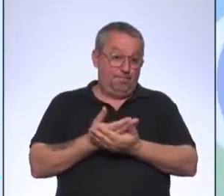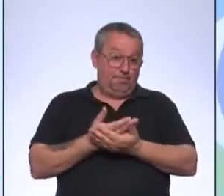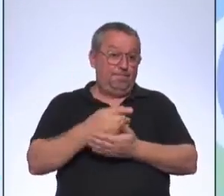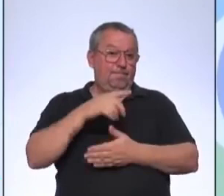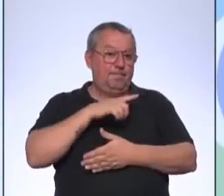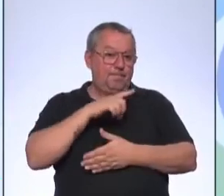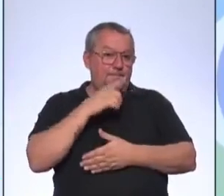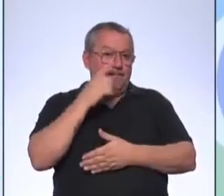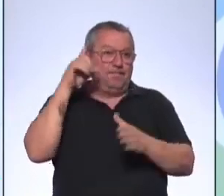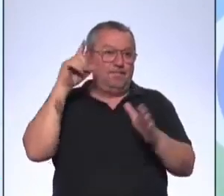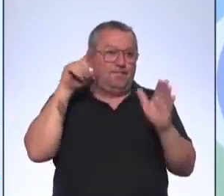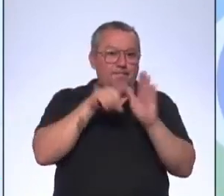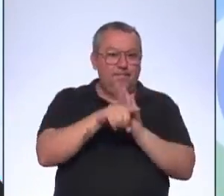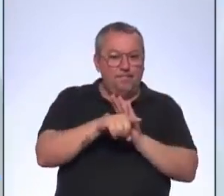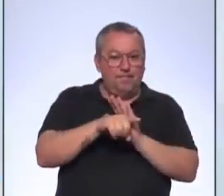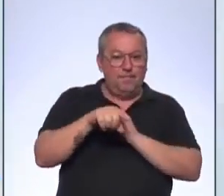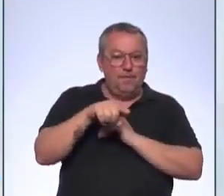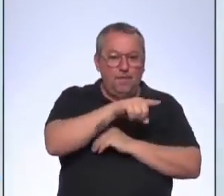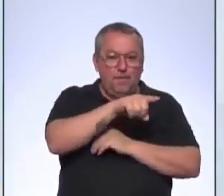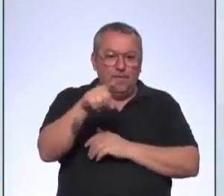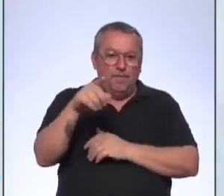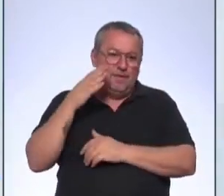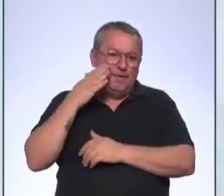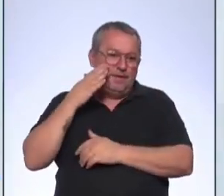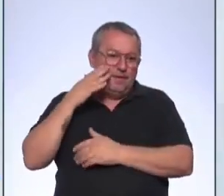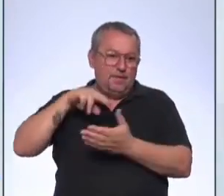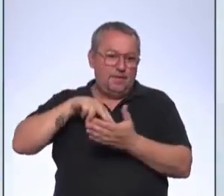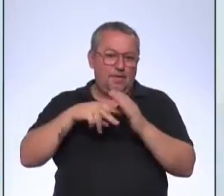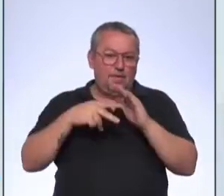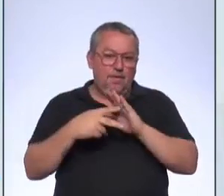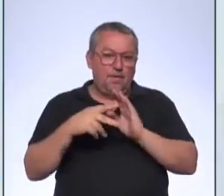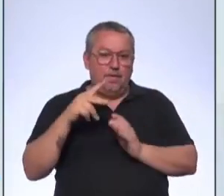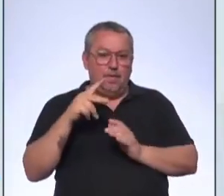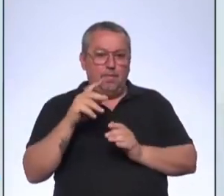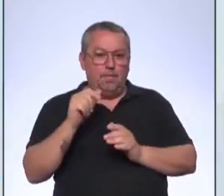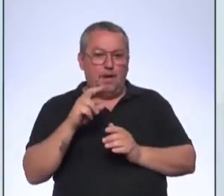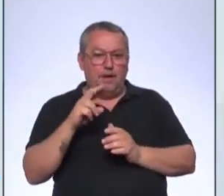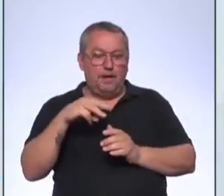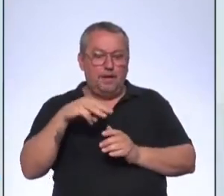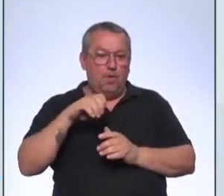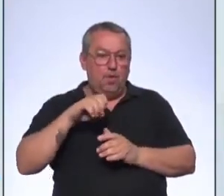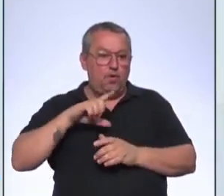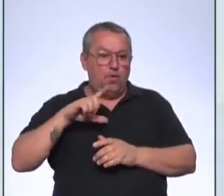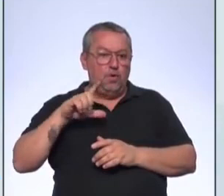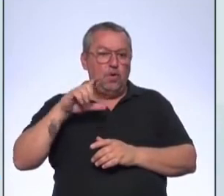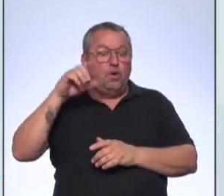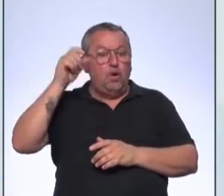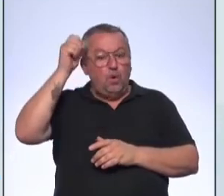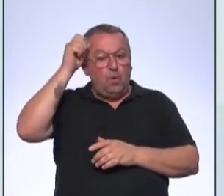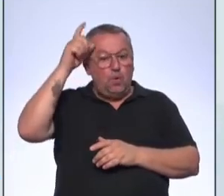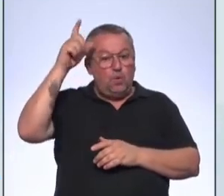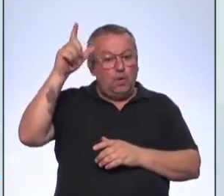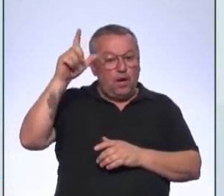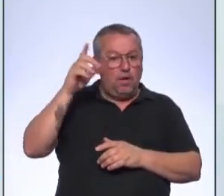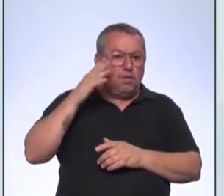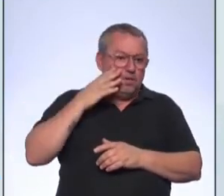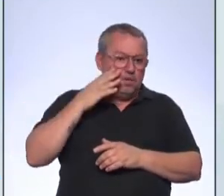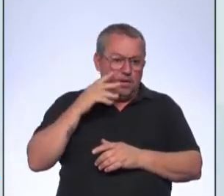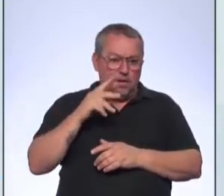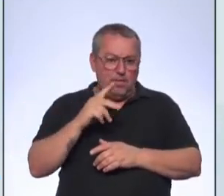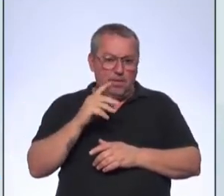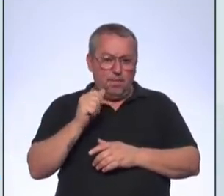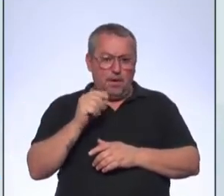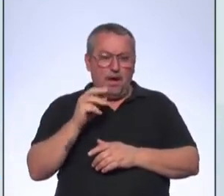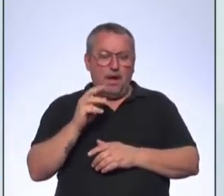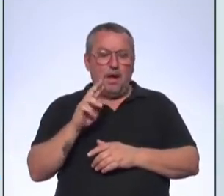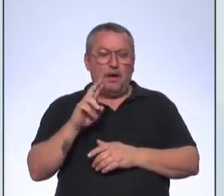uma pergunta. Você sabe o que é um patrimônio cultural? O